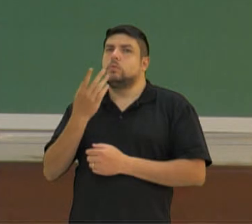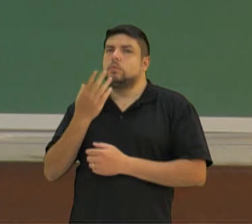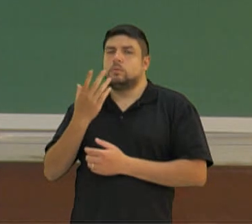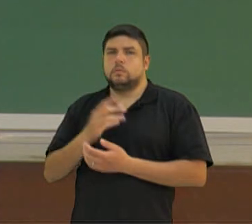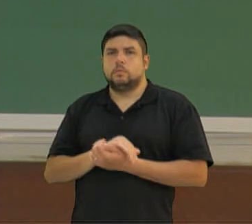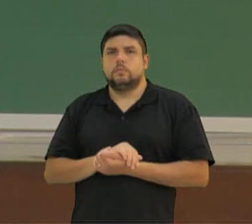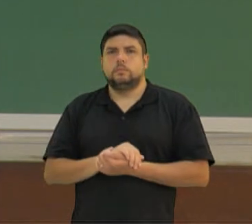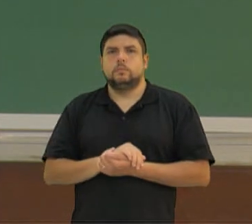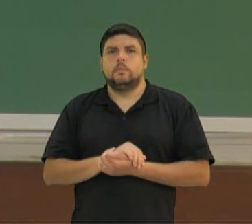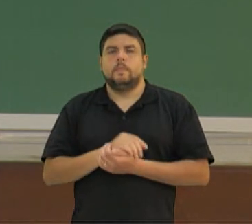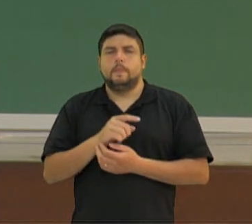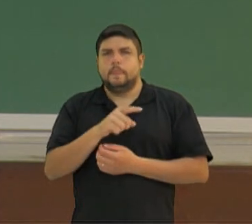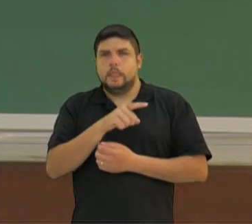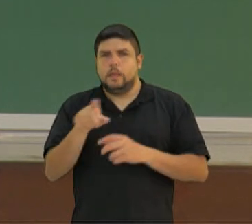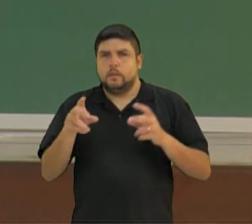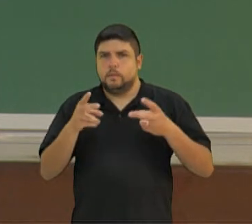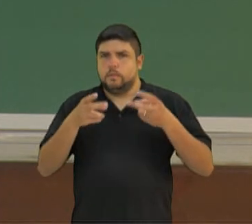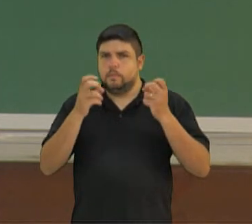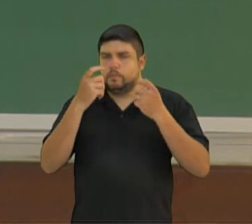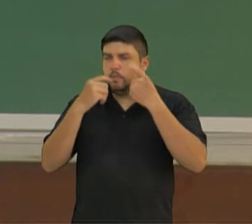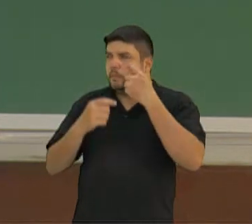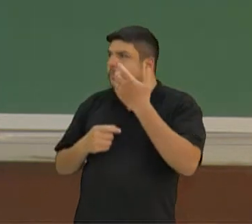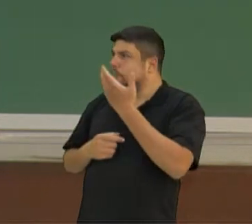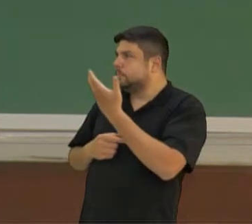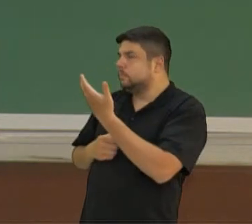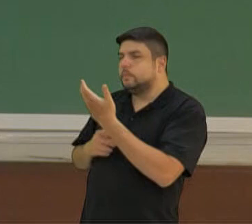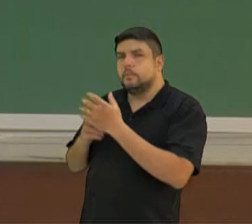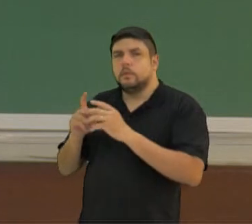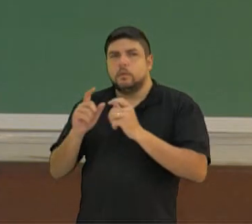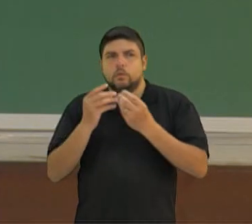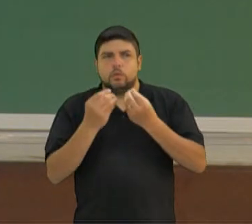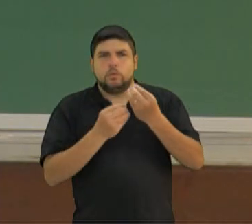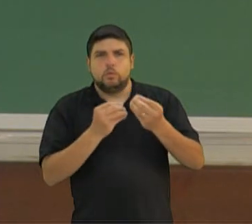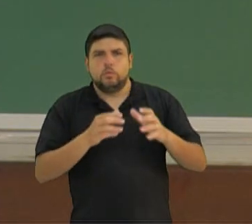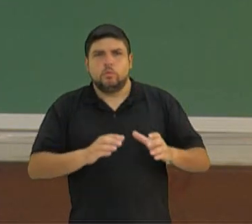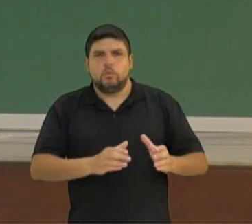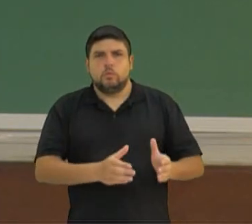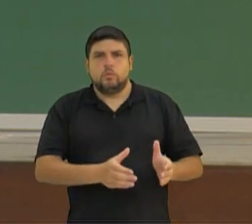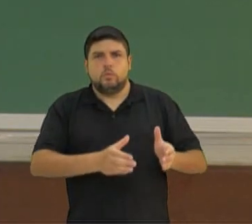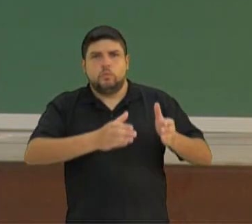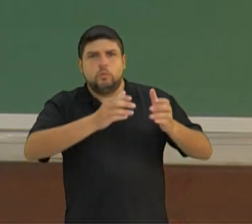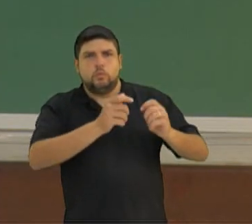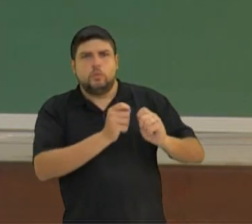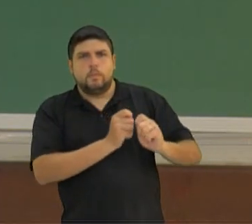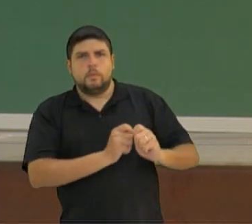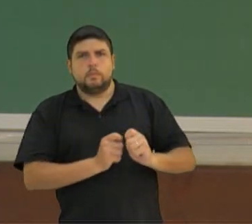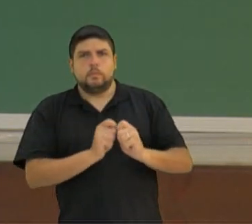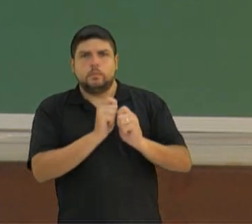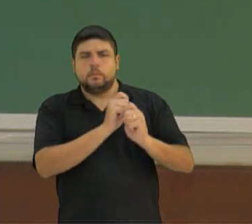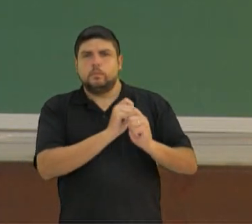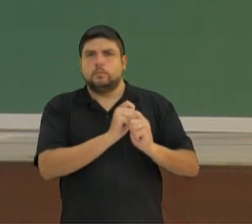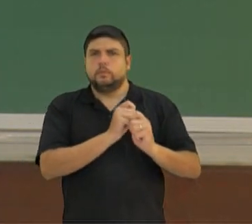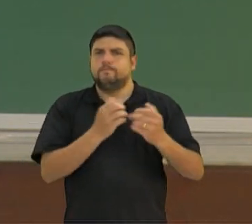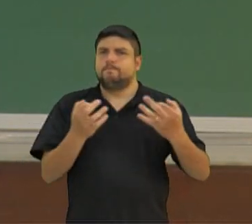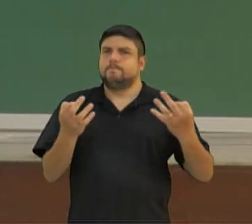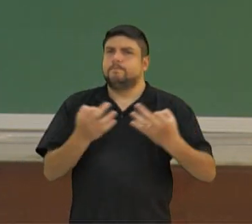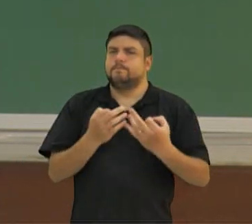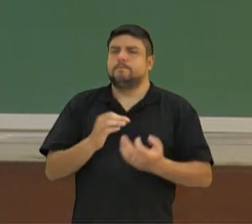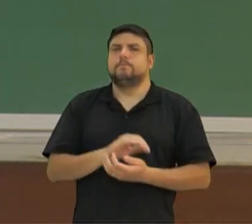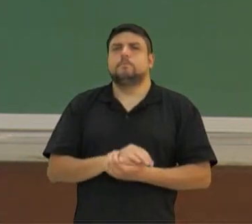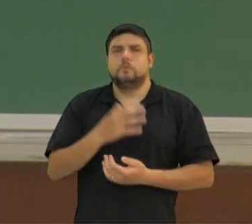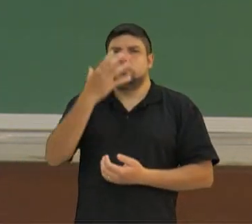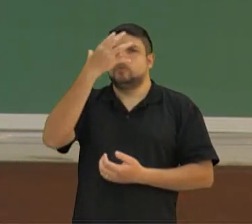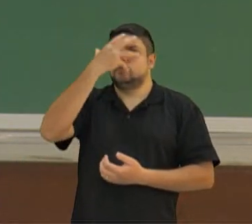podem observar as incisões também, né, desses trabalhos riquíssimos e elaborados,